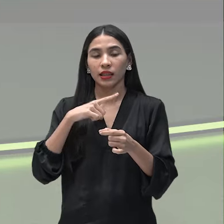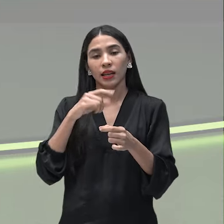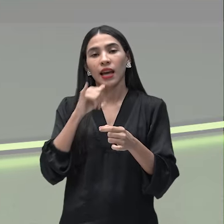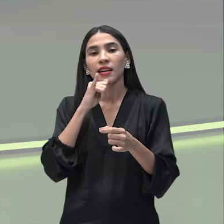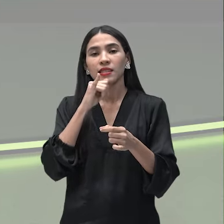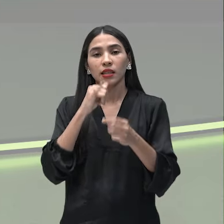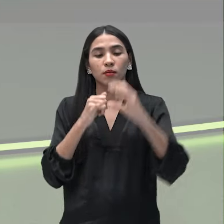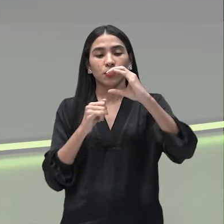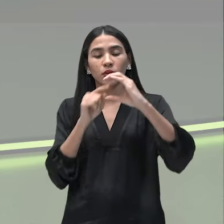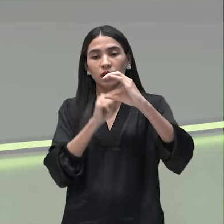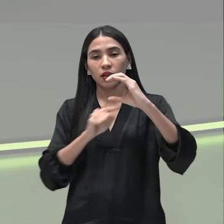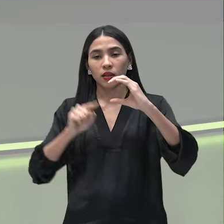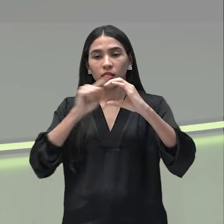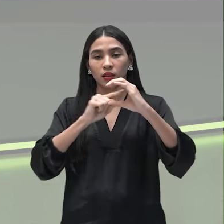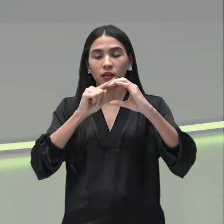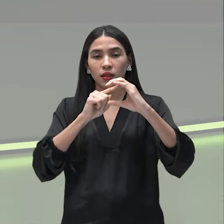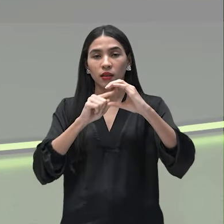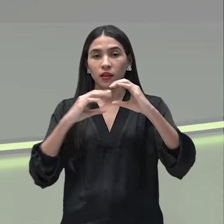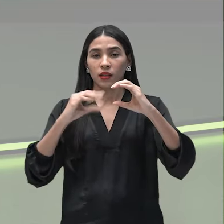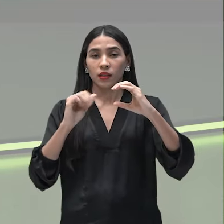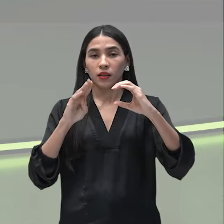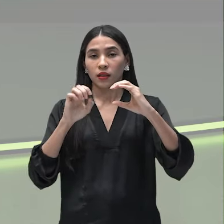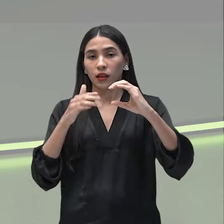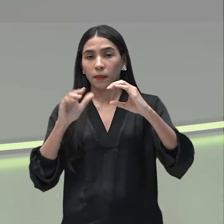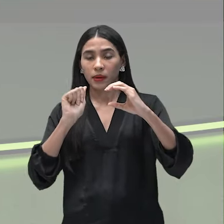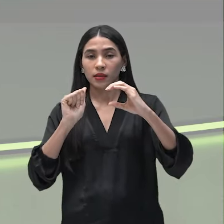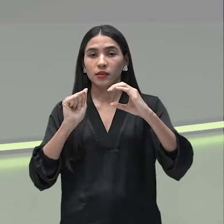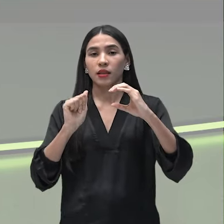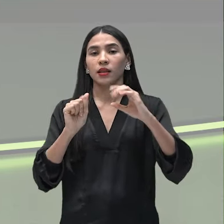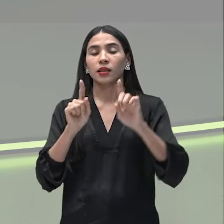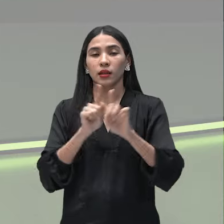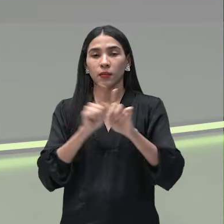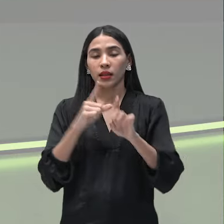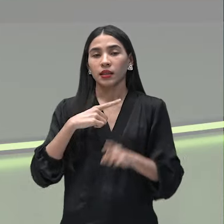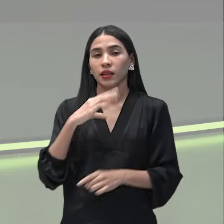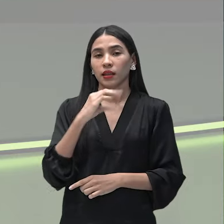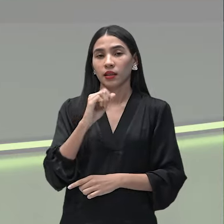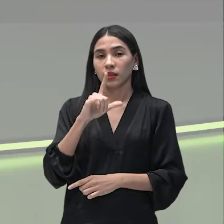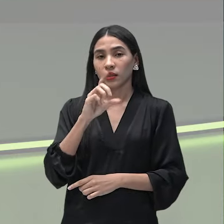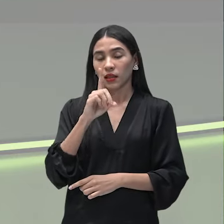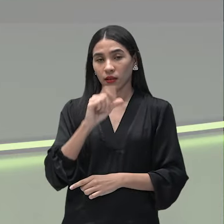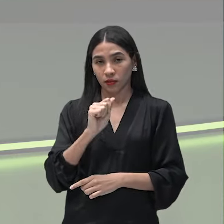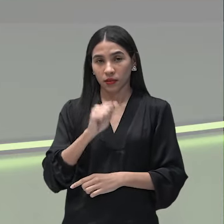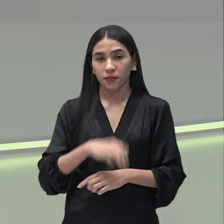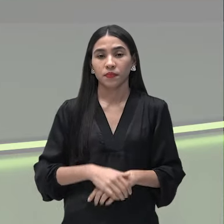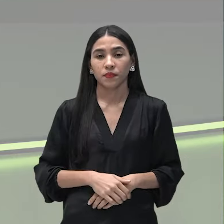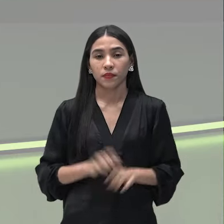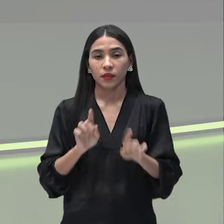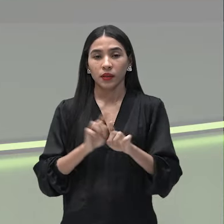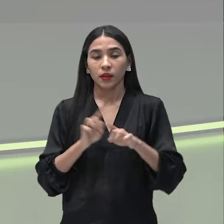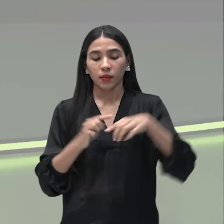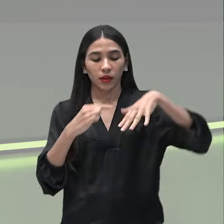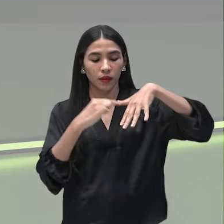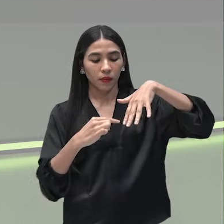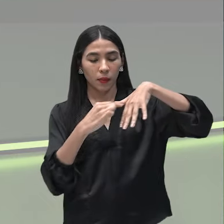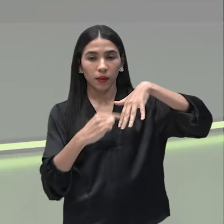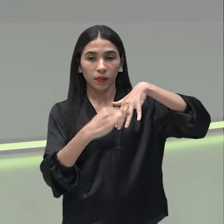denominada cabeça desse bacteriófago. Tem a cauda, como a gente observa logo abaixo, e essas fibras.